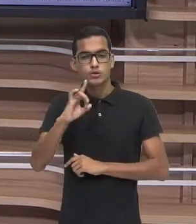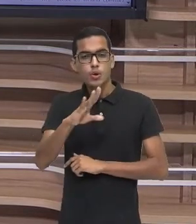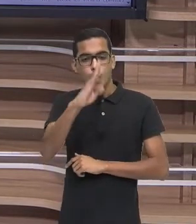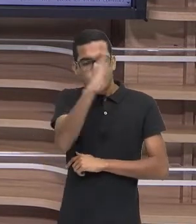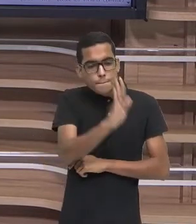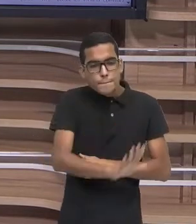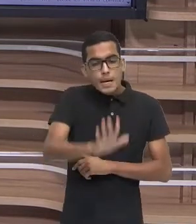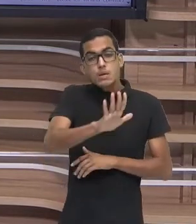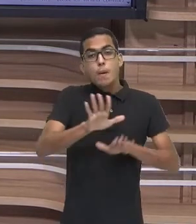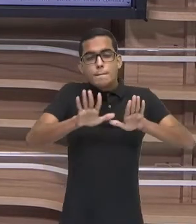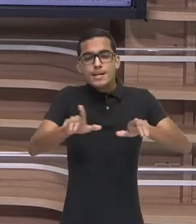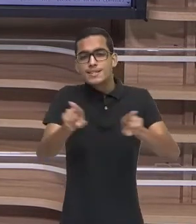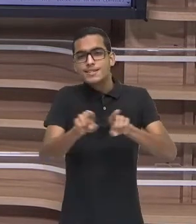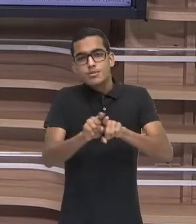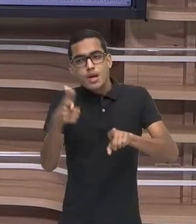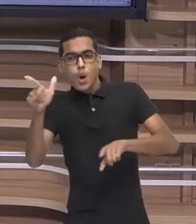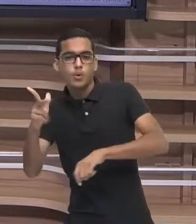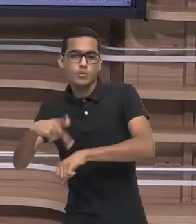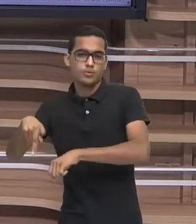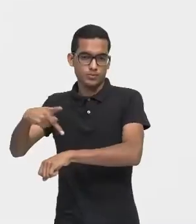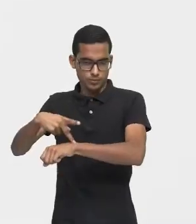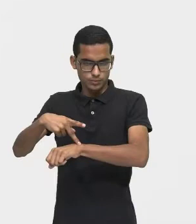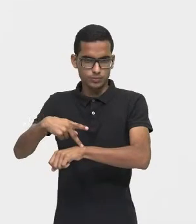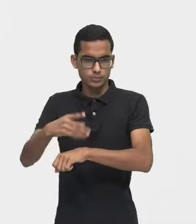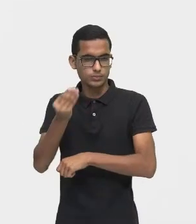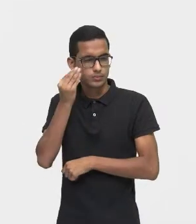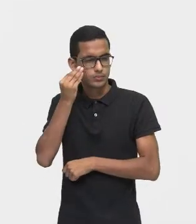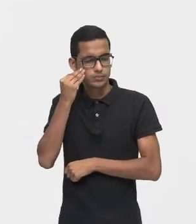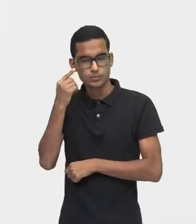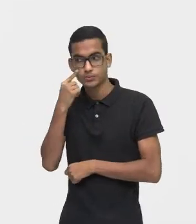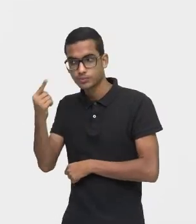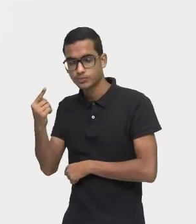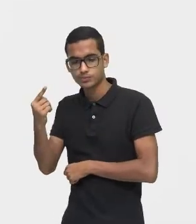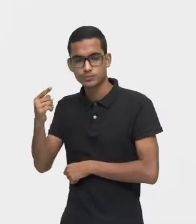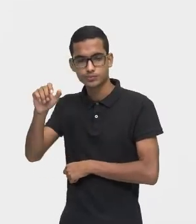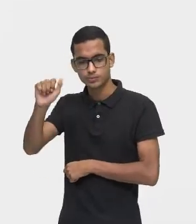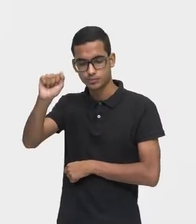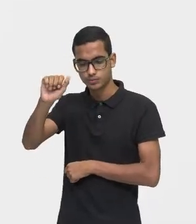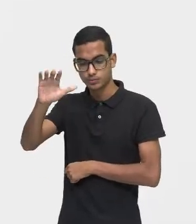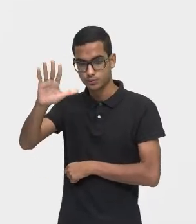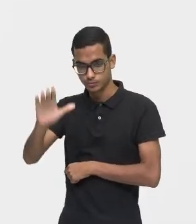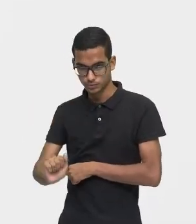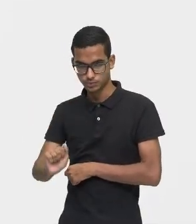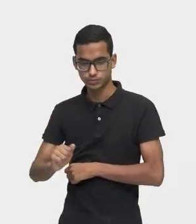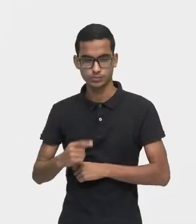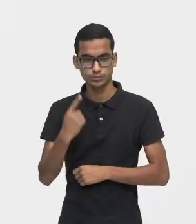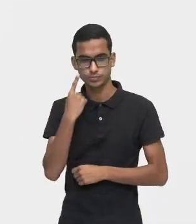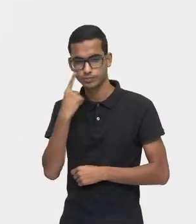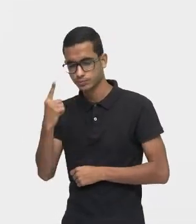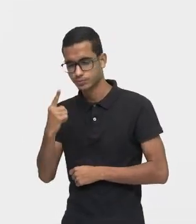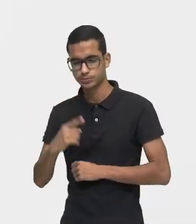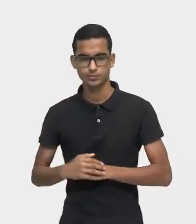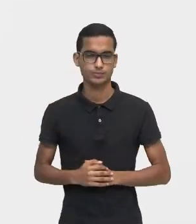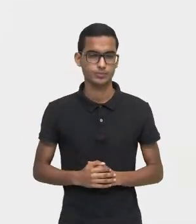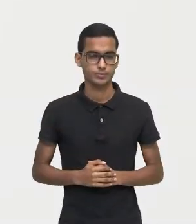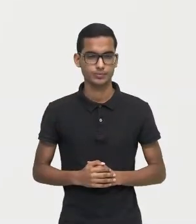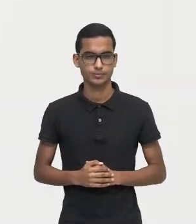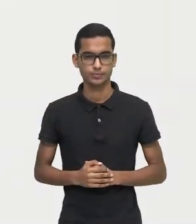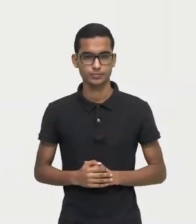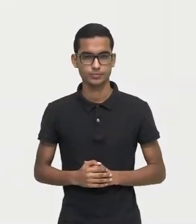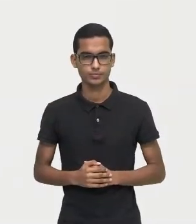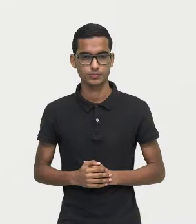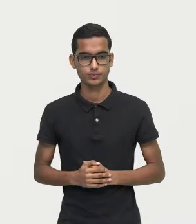outros países também. É o que nós iremos observar agora neste mapa. Olha só, vocês estão observando, né? Que